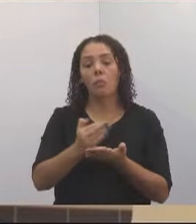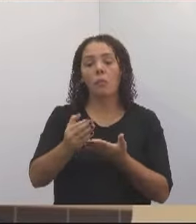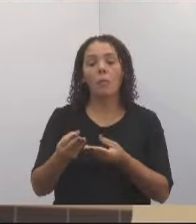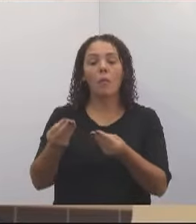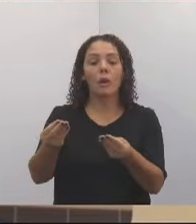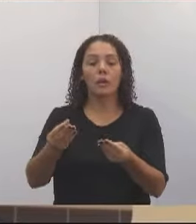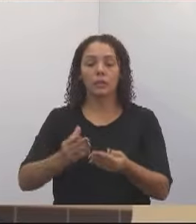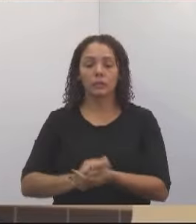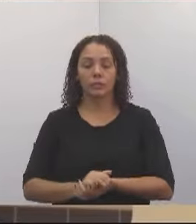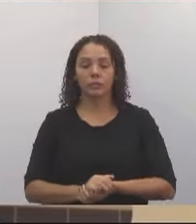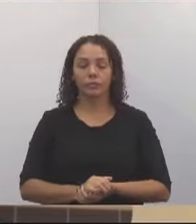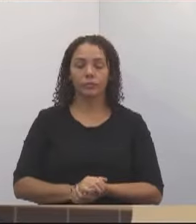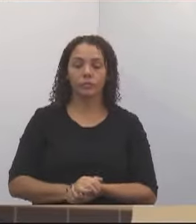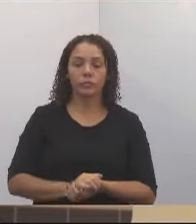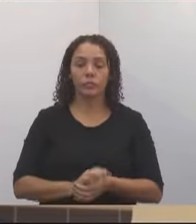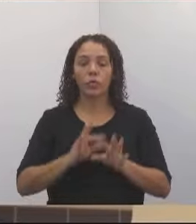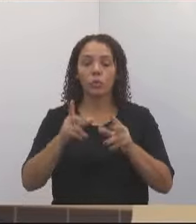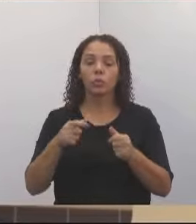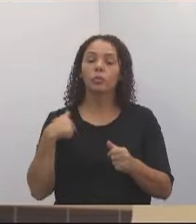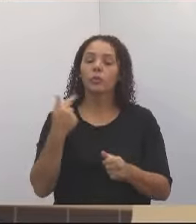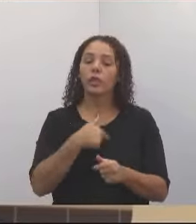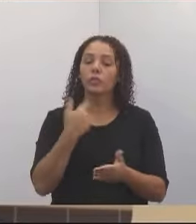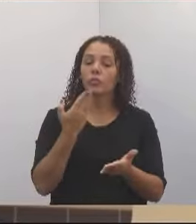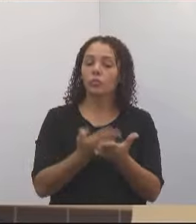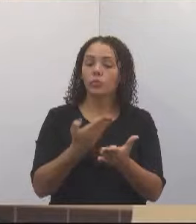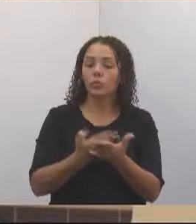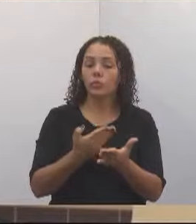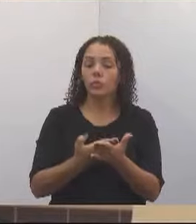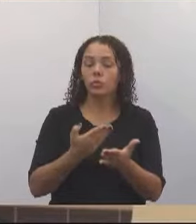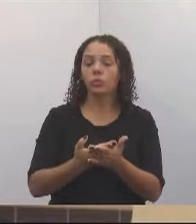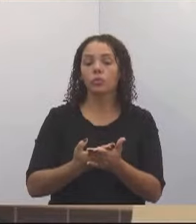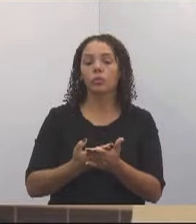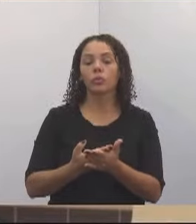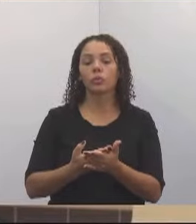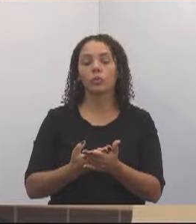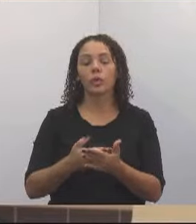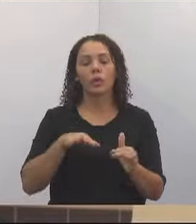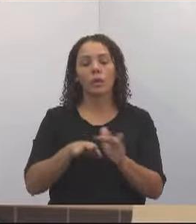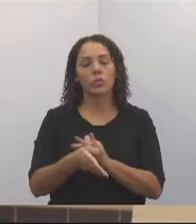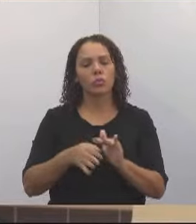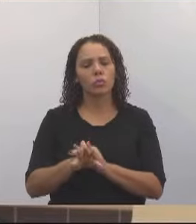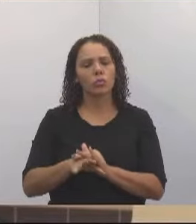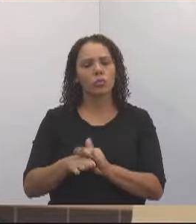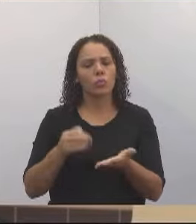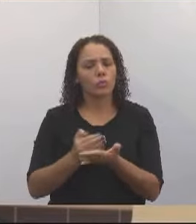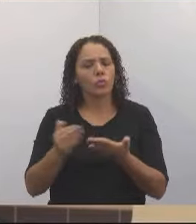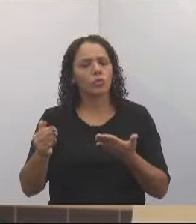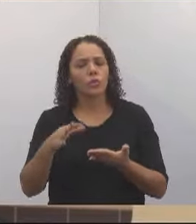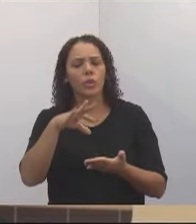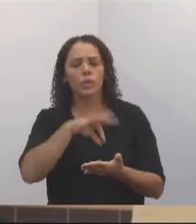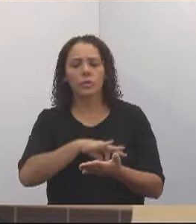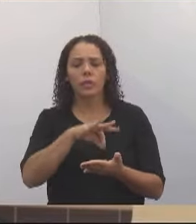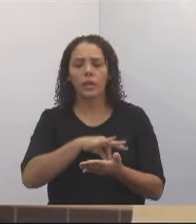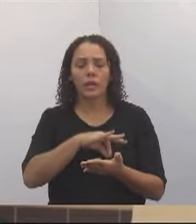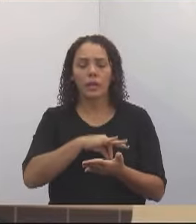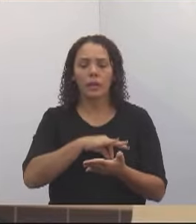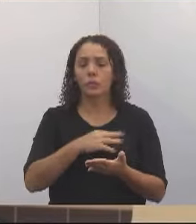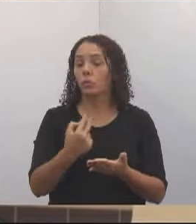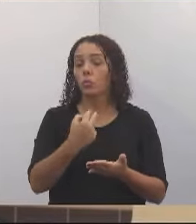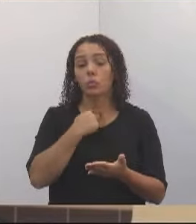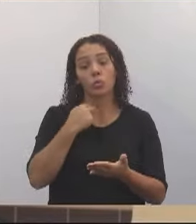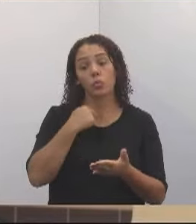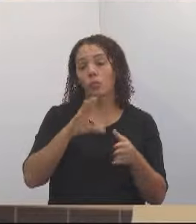Por qualquer ângulo que se analise a prática de rachadinha, não há como torná-la